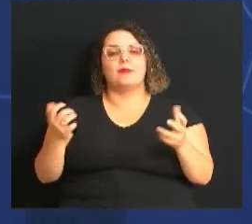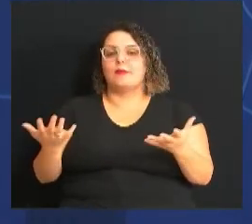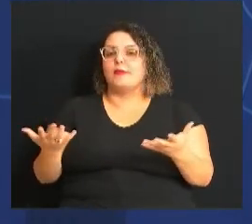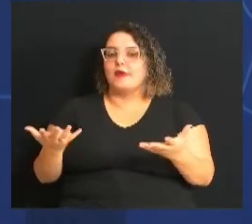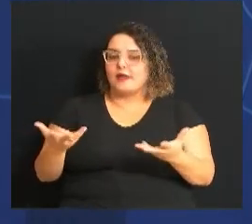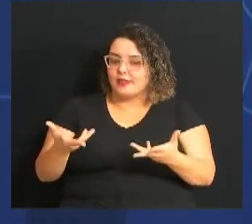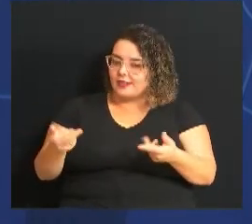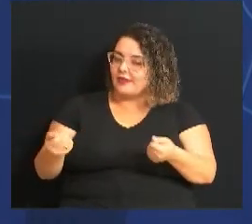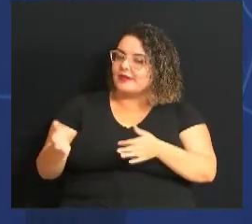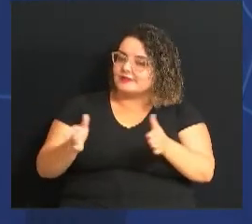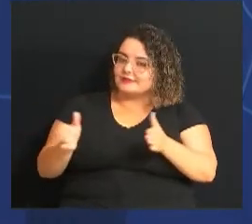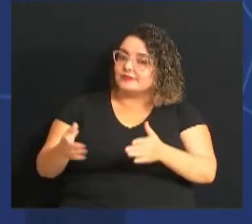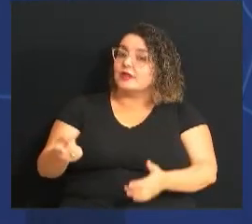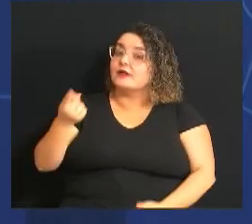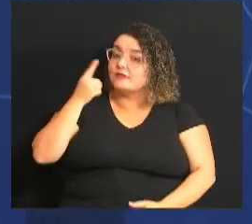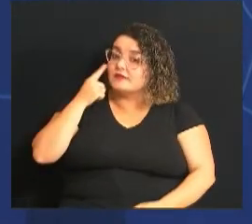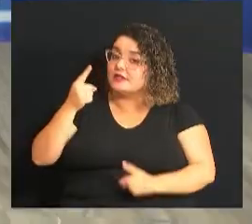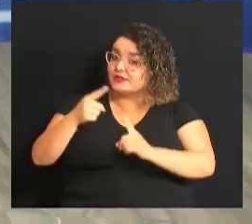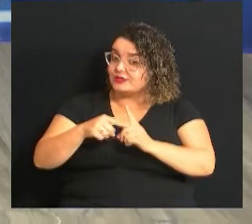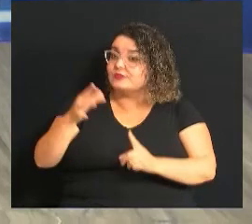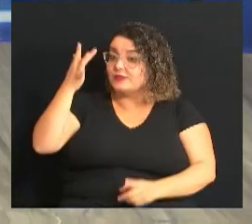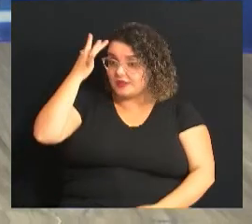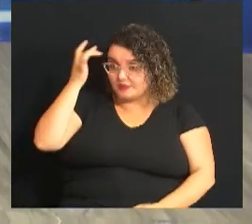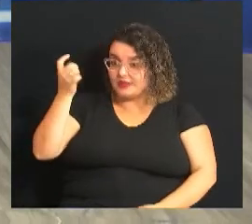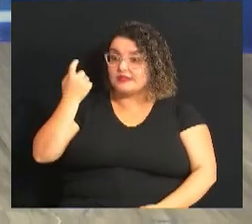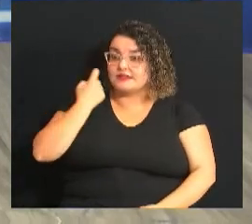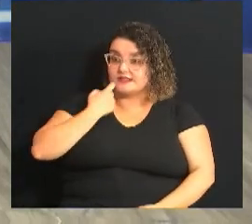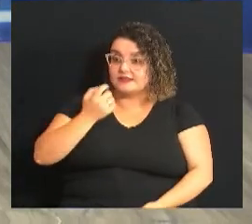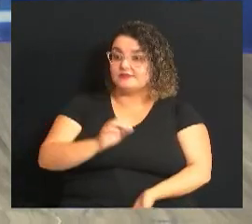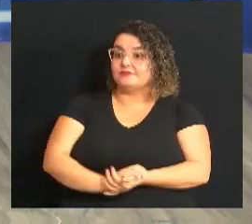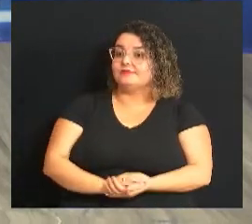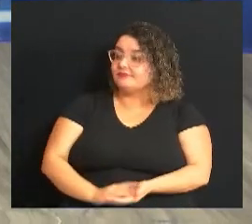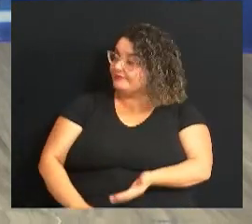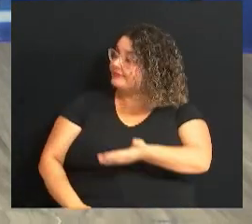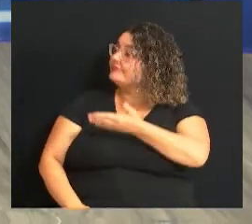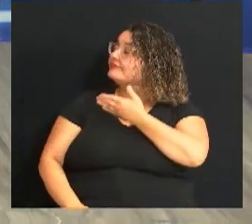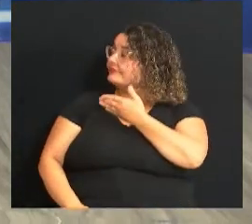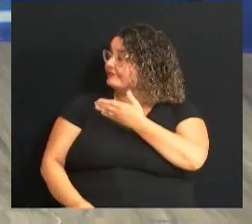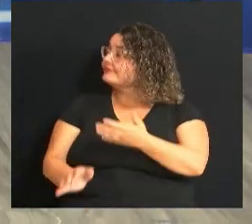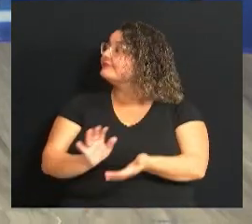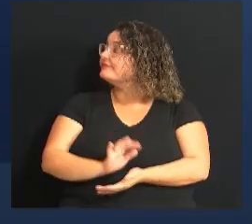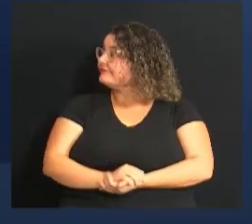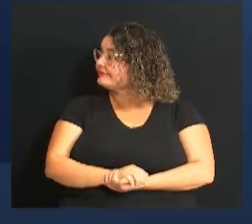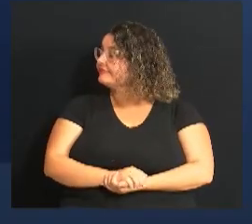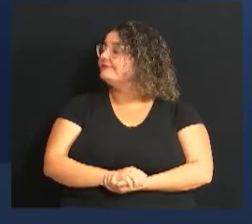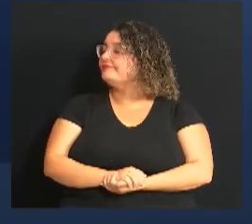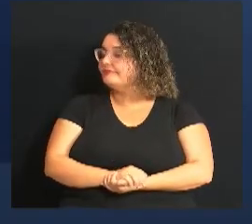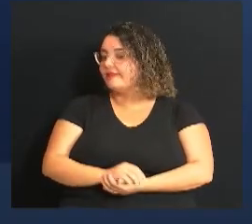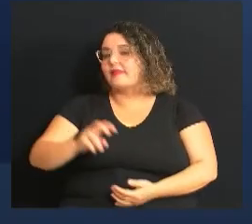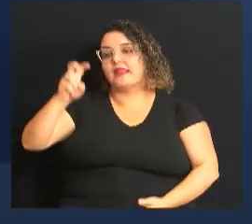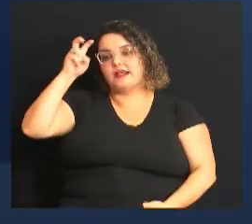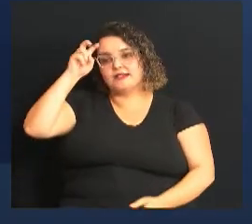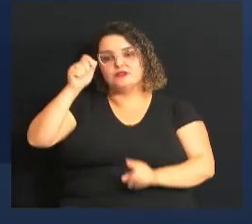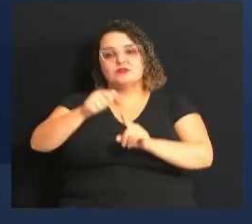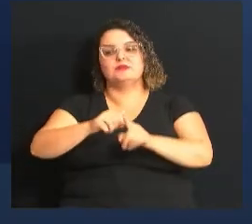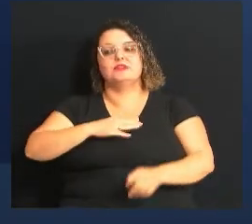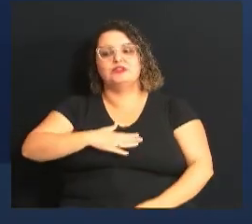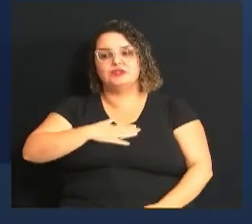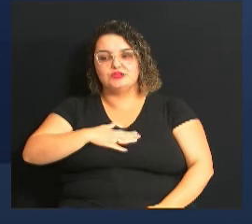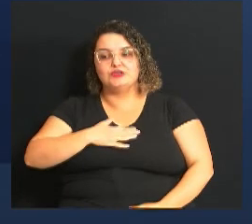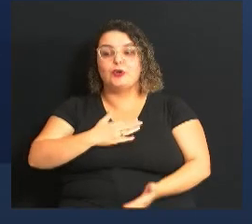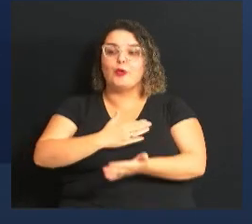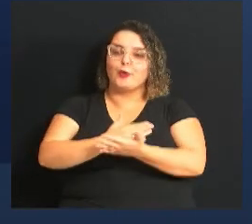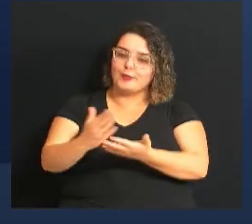porque olha só as temperaturas para amanhã, sexta-feira, elas já estão aqui na minha tela, então 5 de agosto, o mês de agosto começou